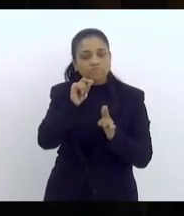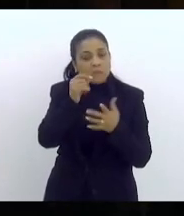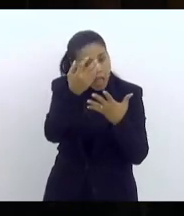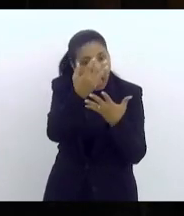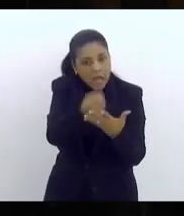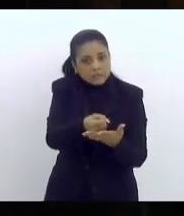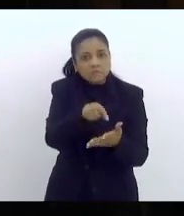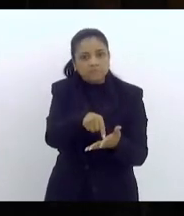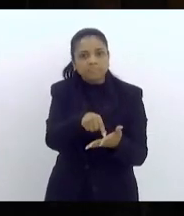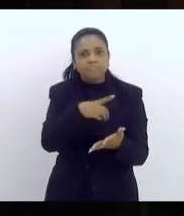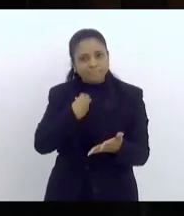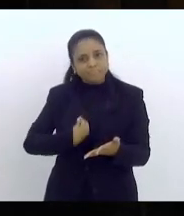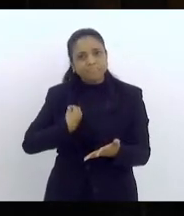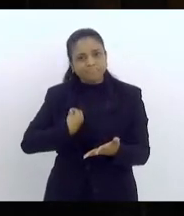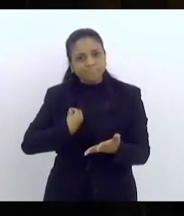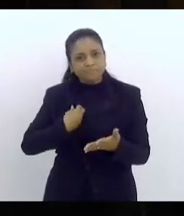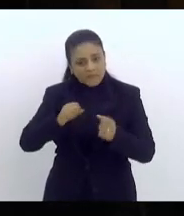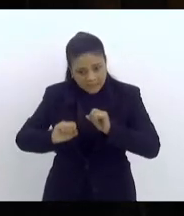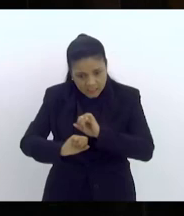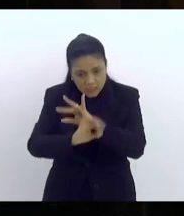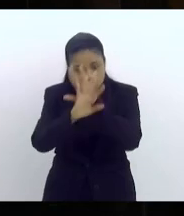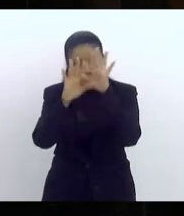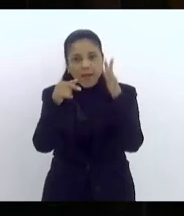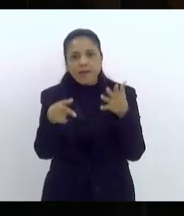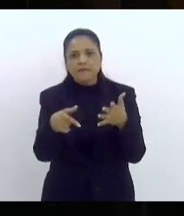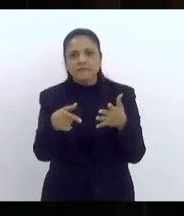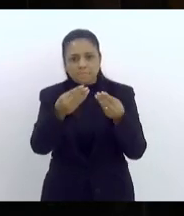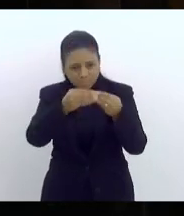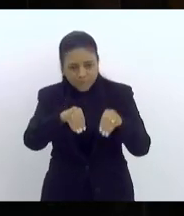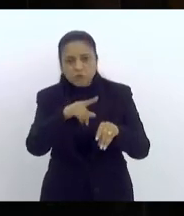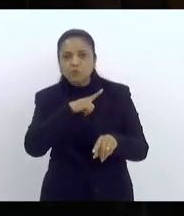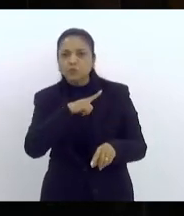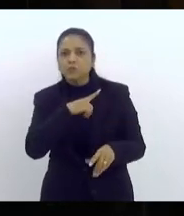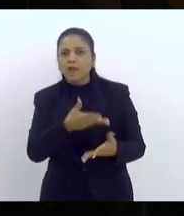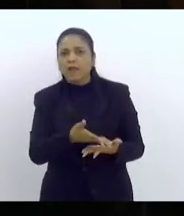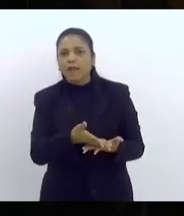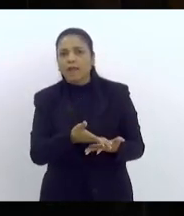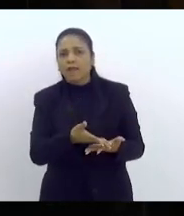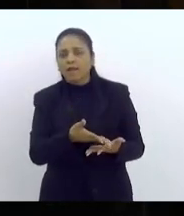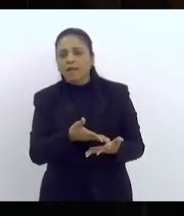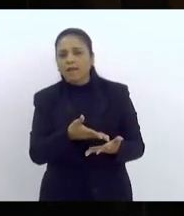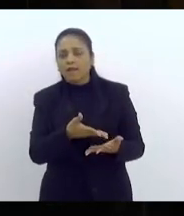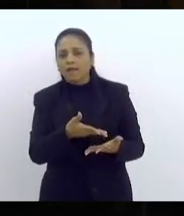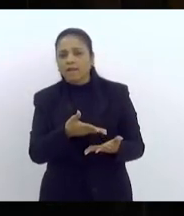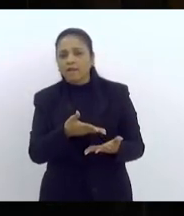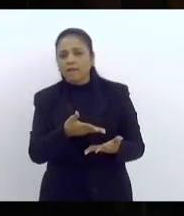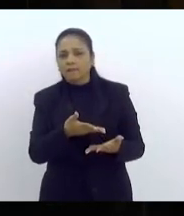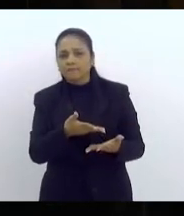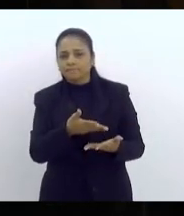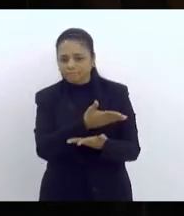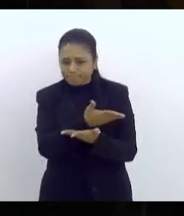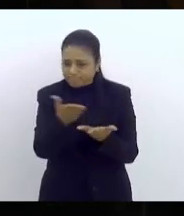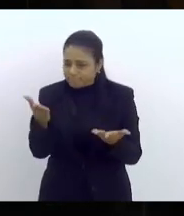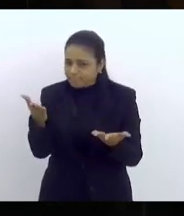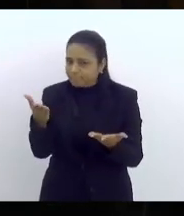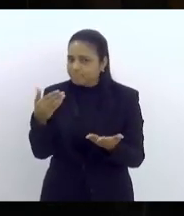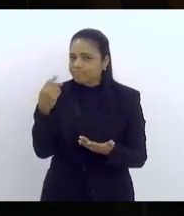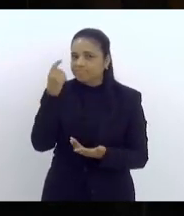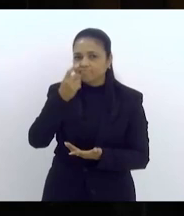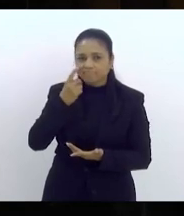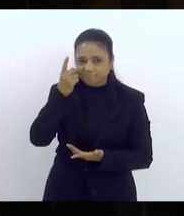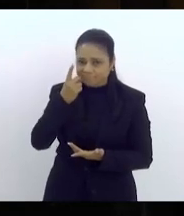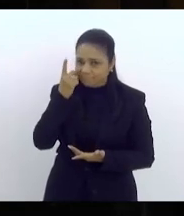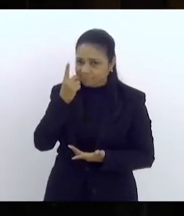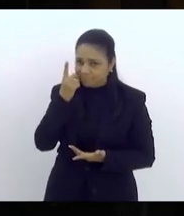é dar transparência senhores colegas deputados e eu tenho certeza que esse